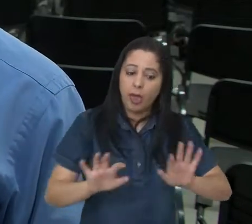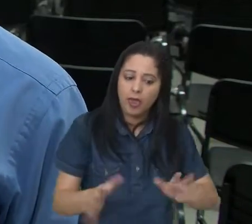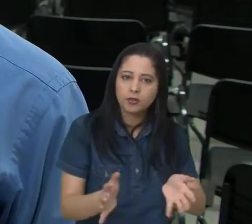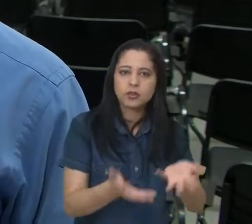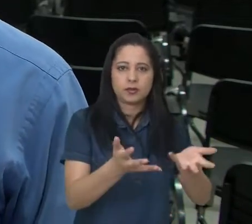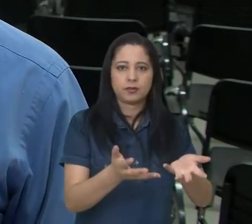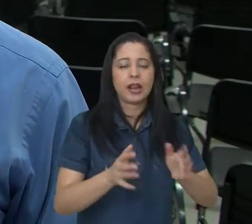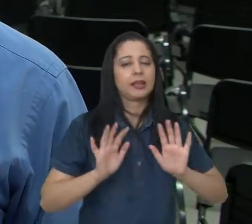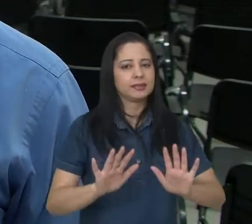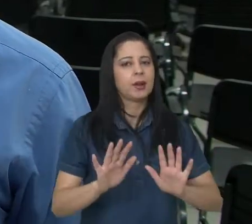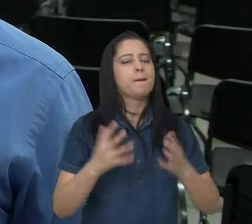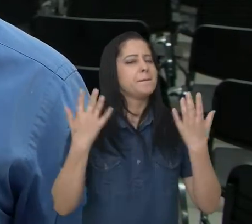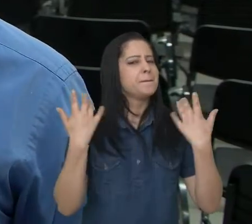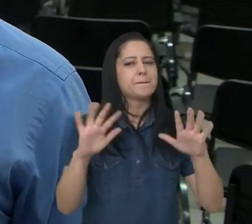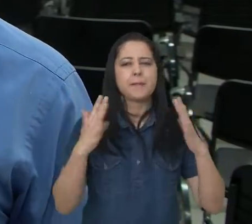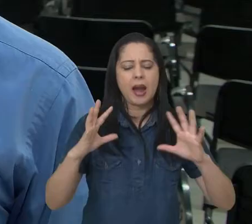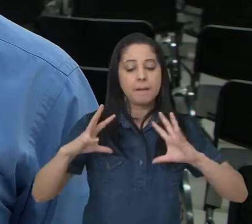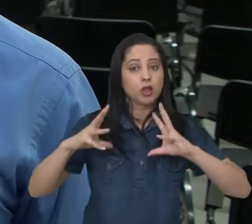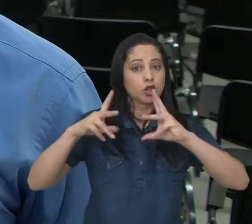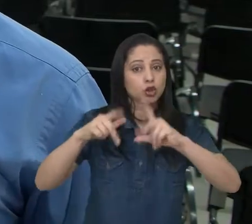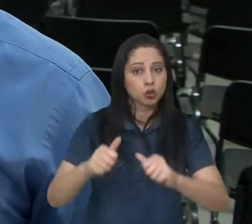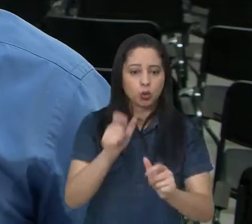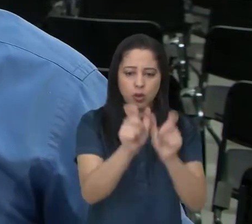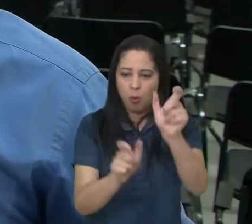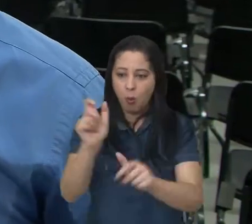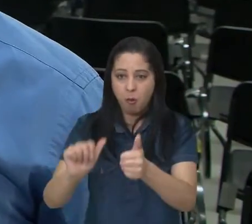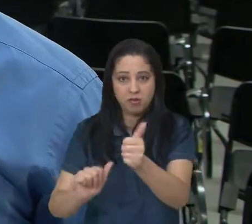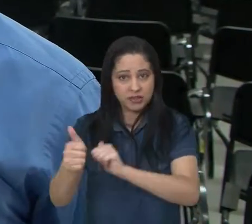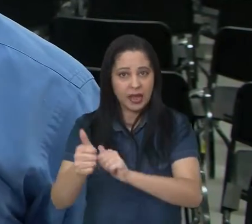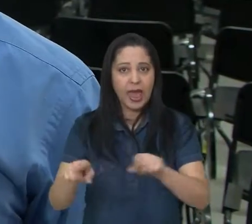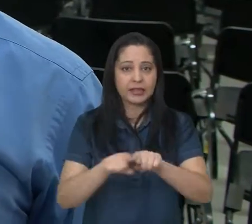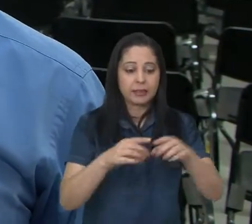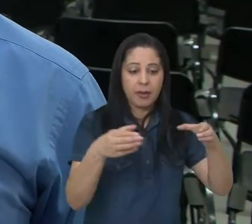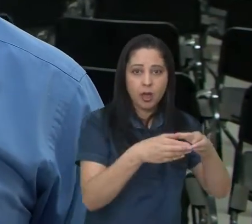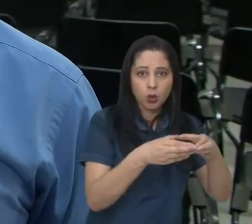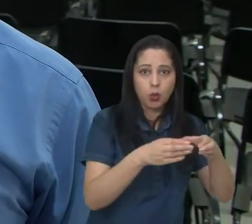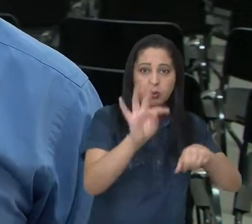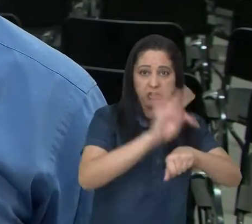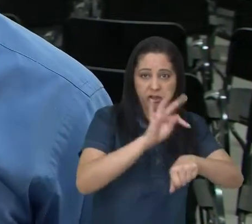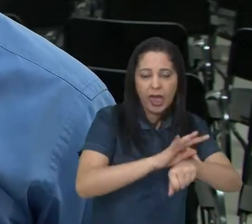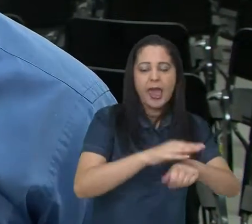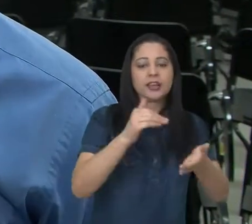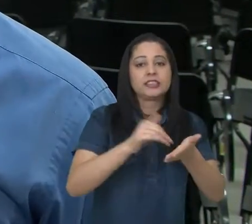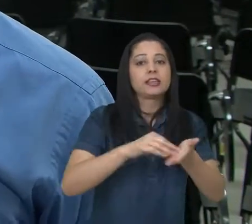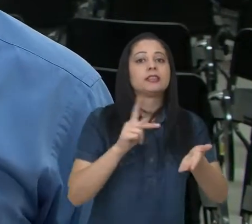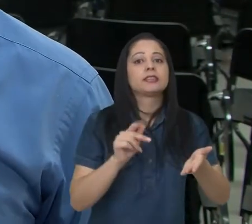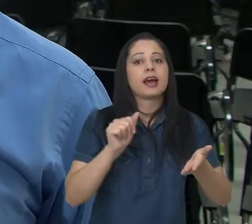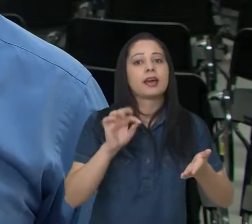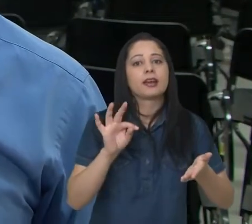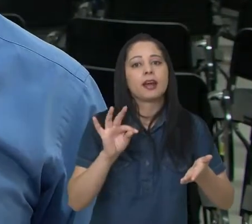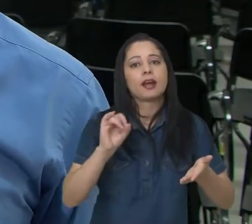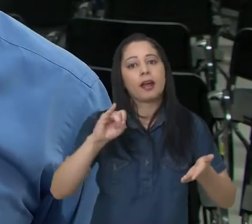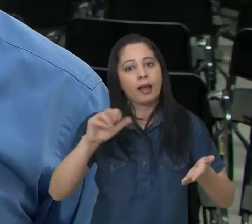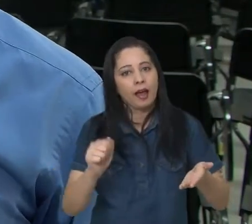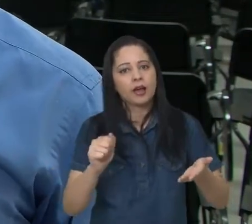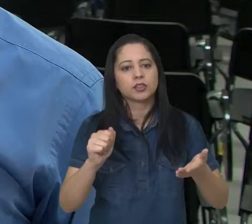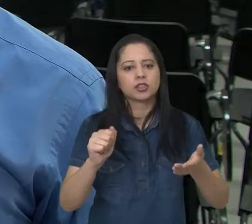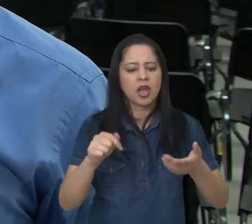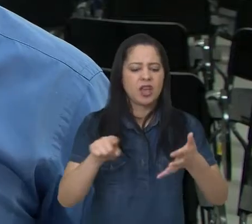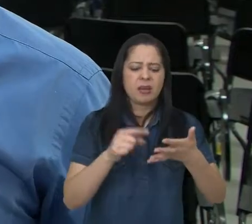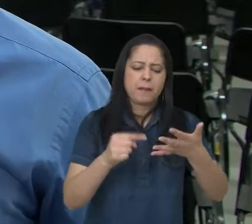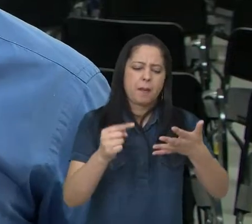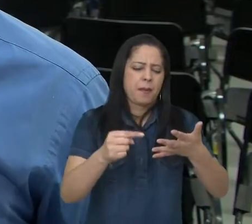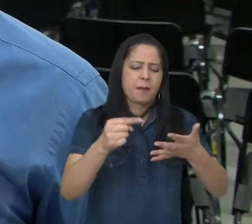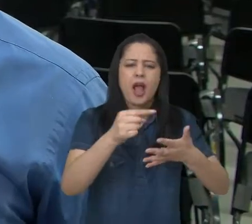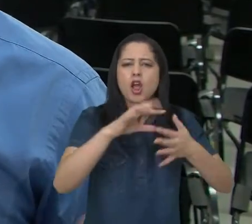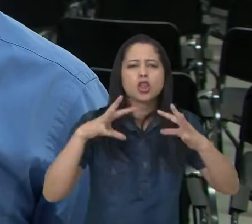investimentos. Então, está de parabéns toda a comissão técnica, né? A secretária Kátia, secretária de esporte, e